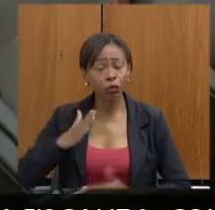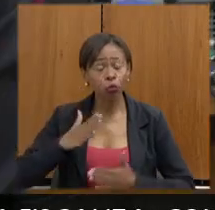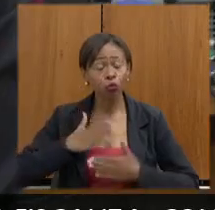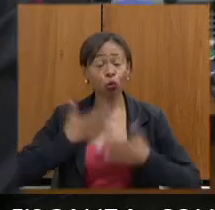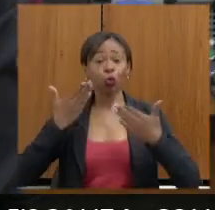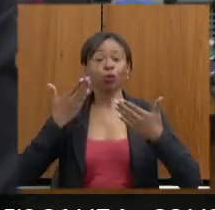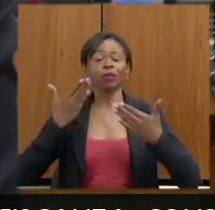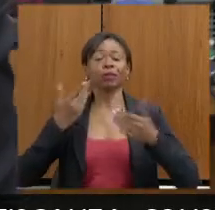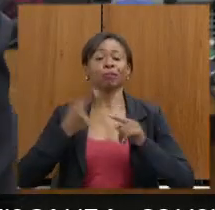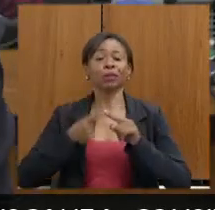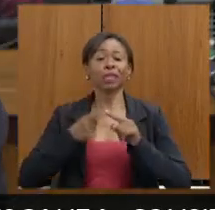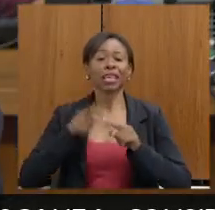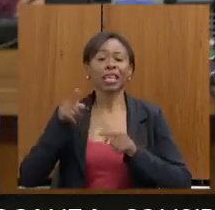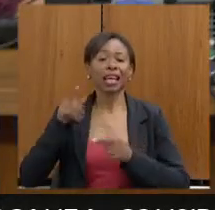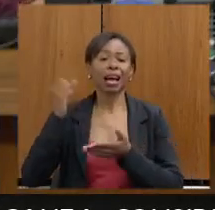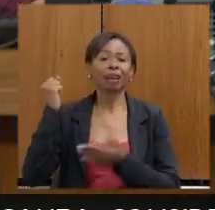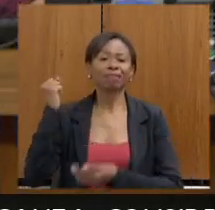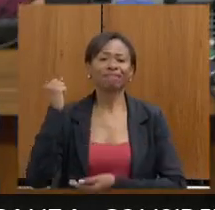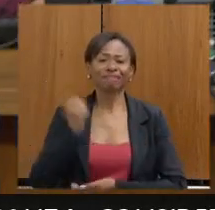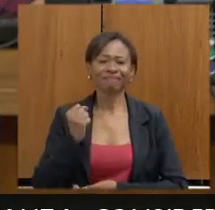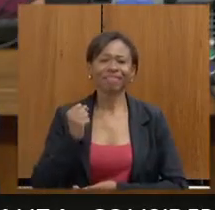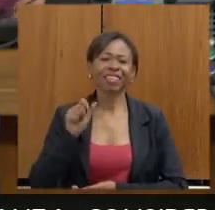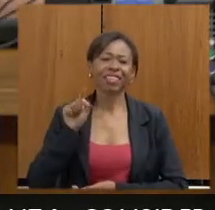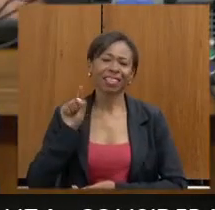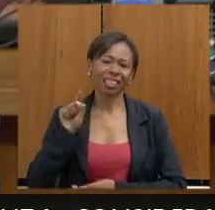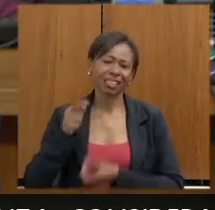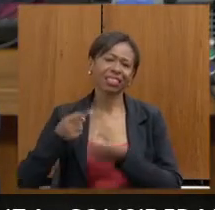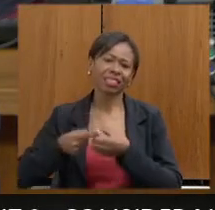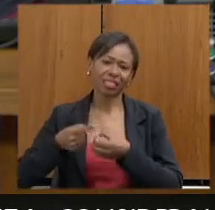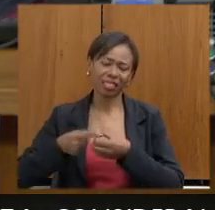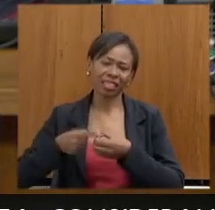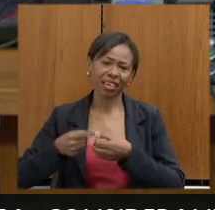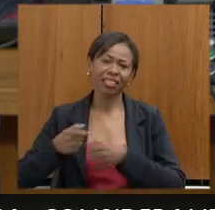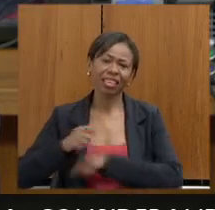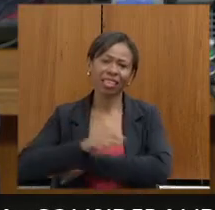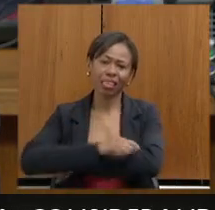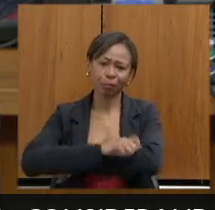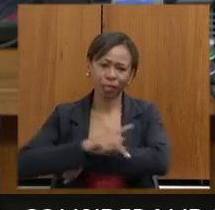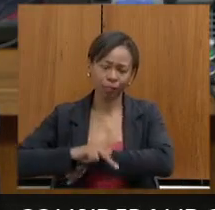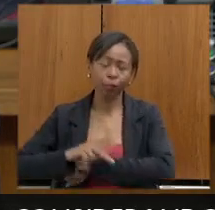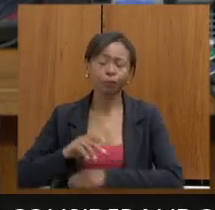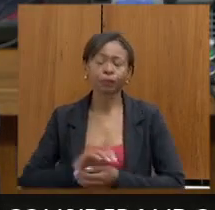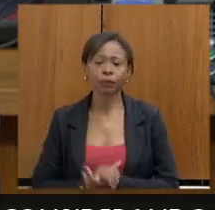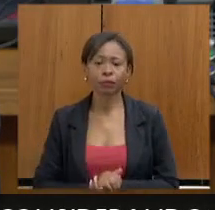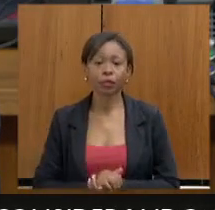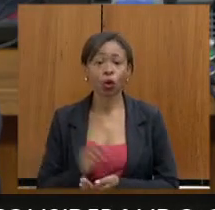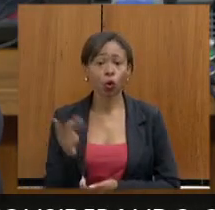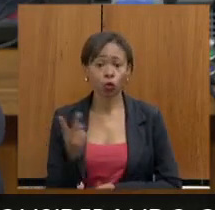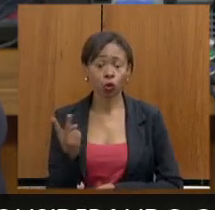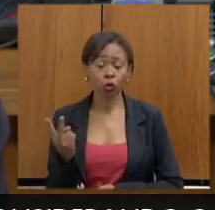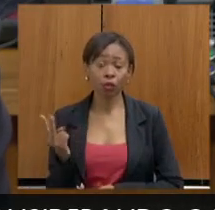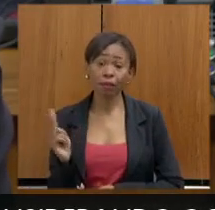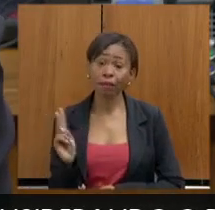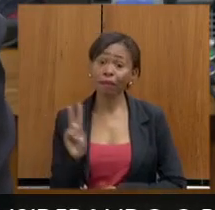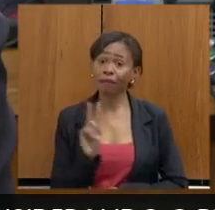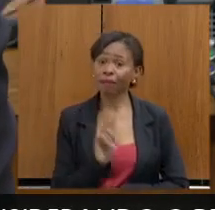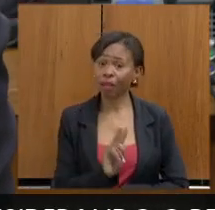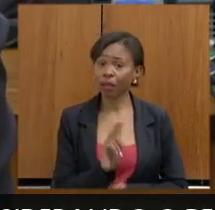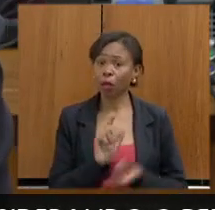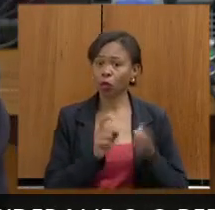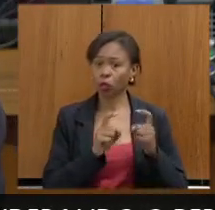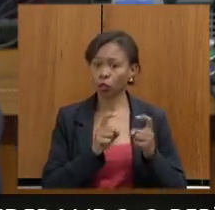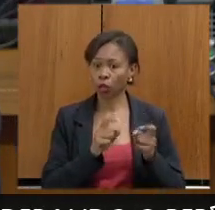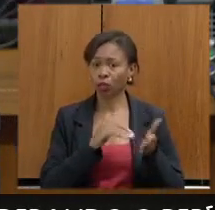Paraíba estão apenas para registrar as presenças eles vêm para uma reunião com a Secretaria de Saúde e